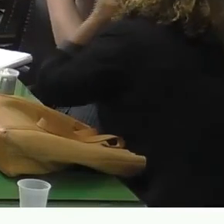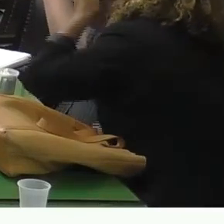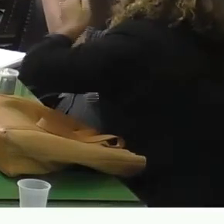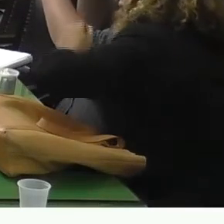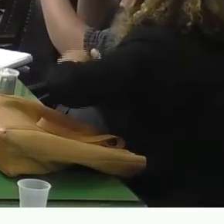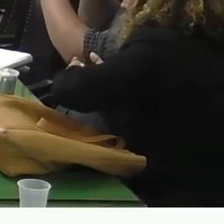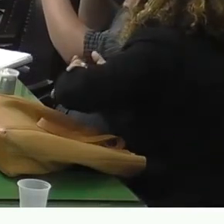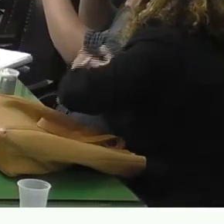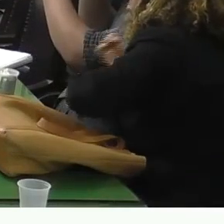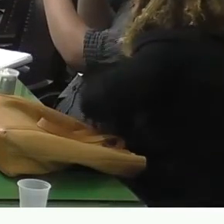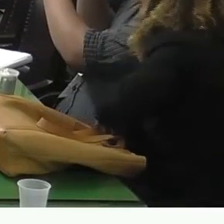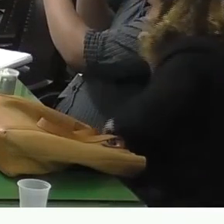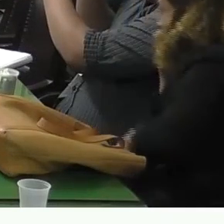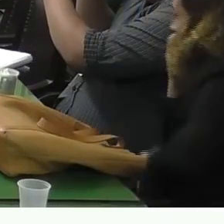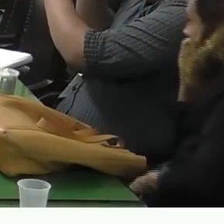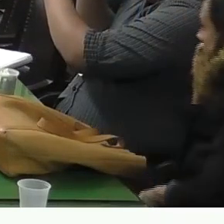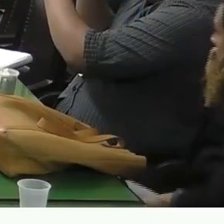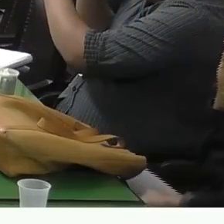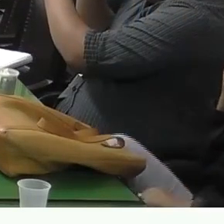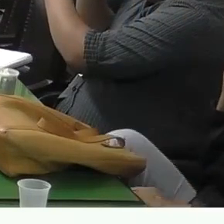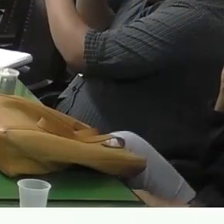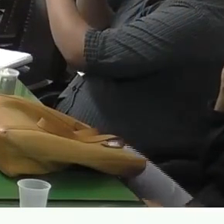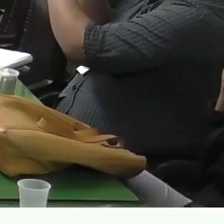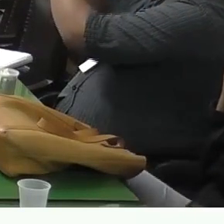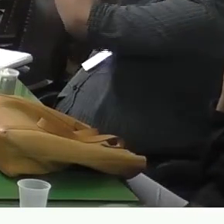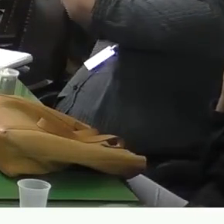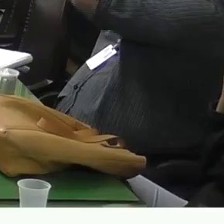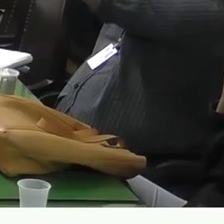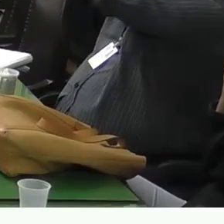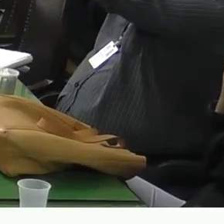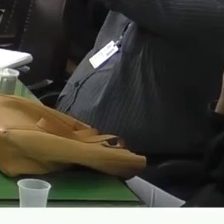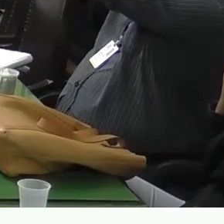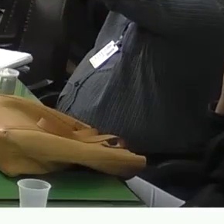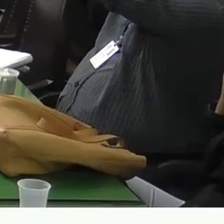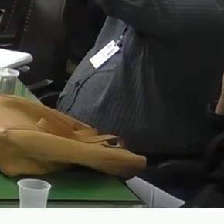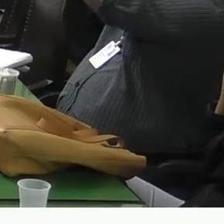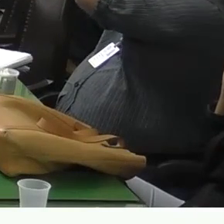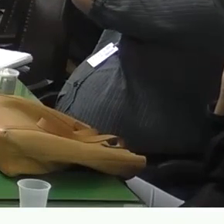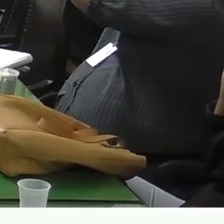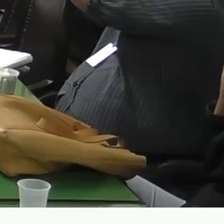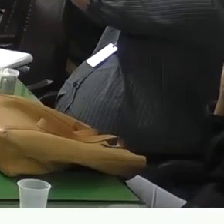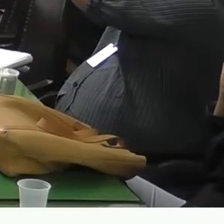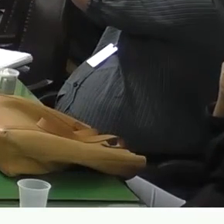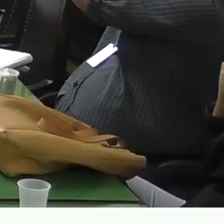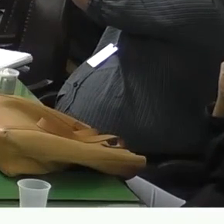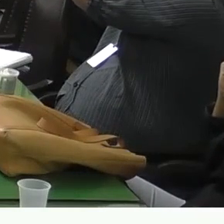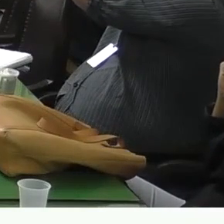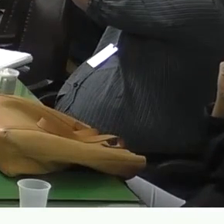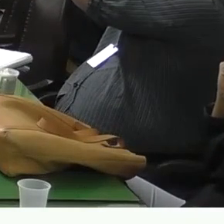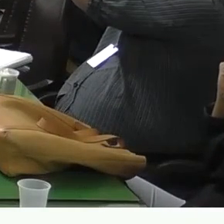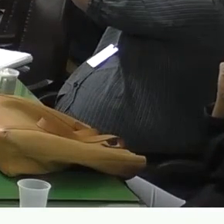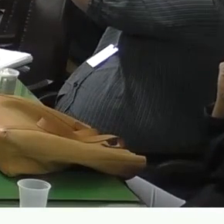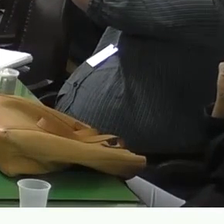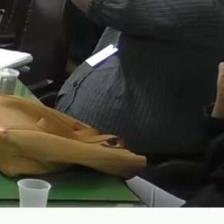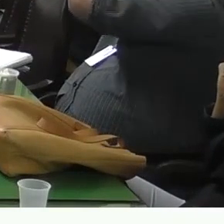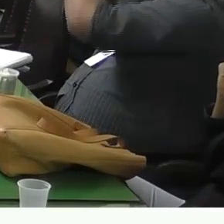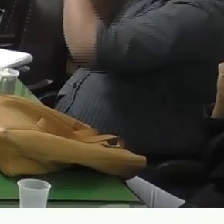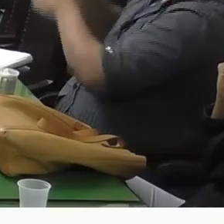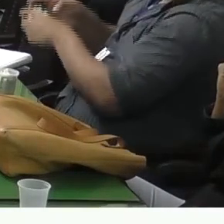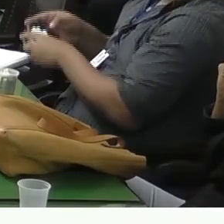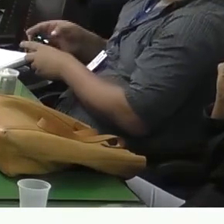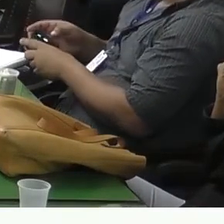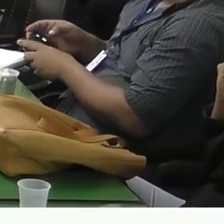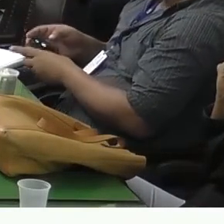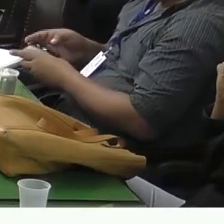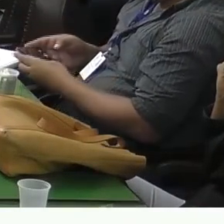também, com a fala do deputado Márcio Pacheco, que não estamos vivendo lambança nesse momento, um governo que está preocupado com a gestão,